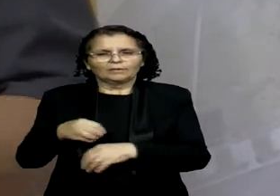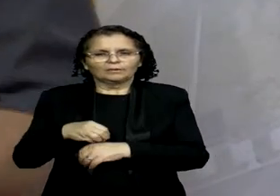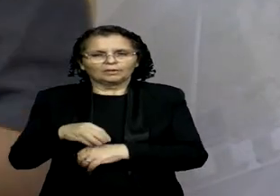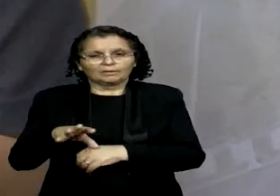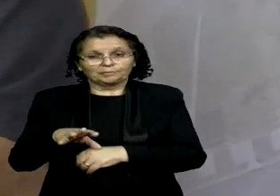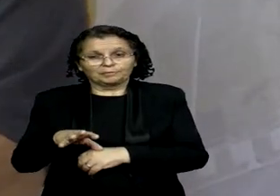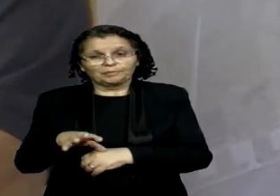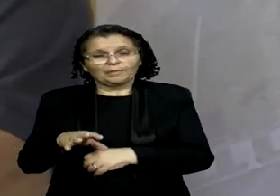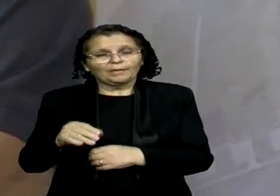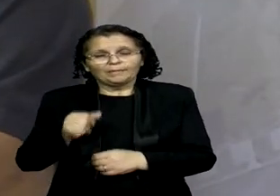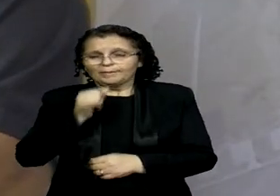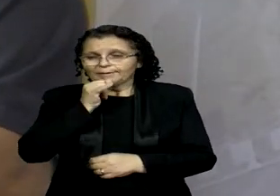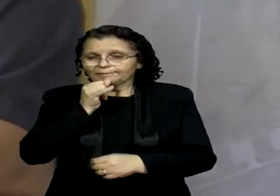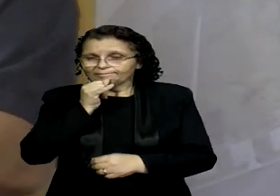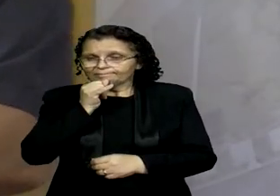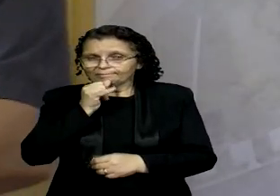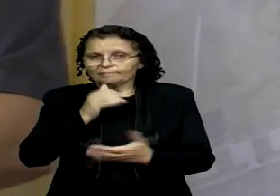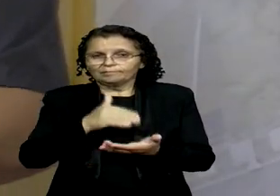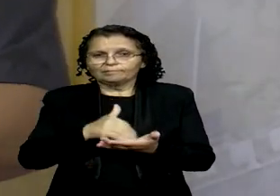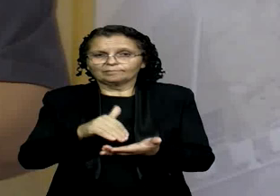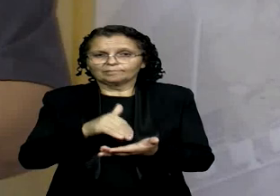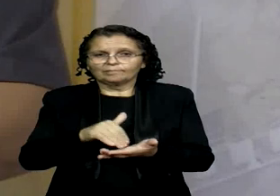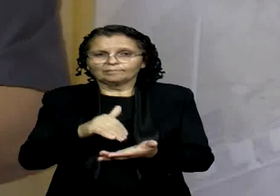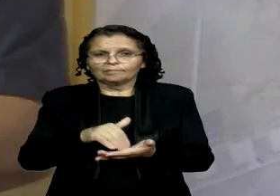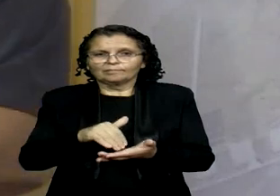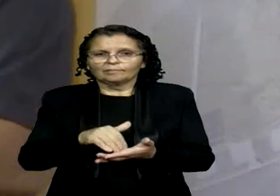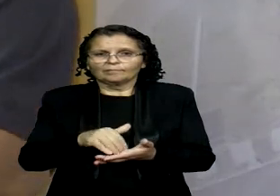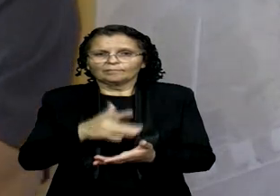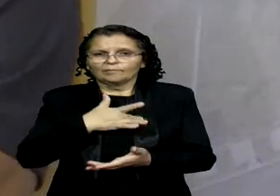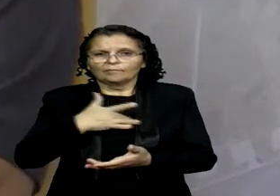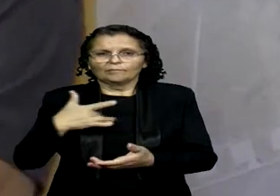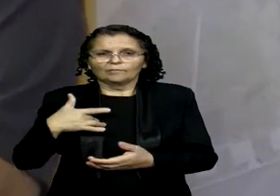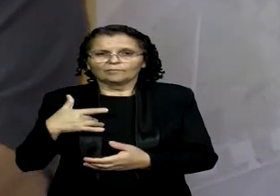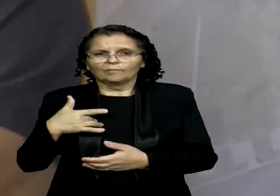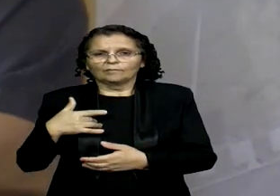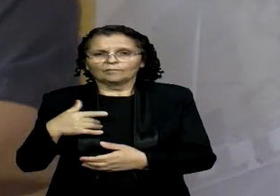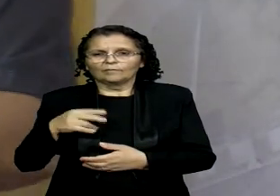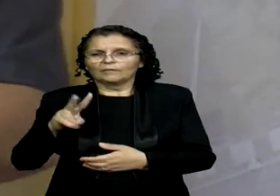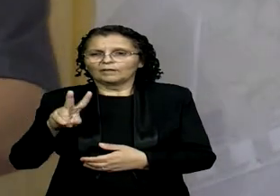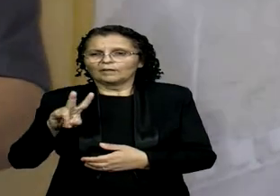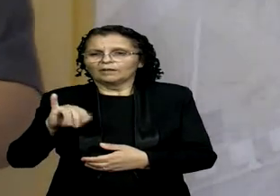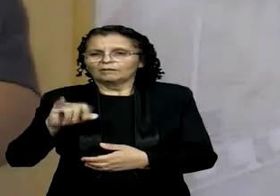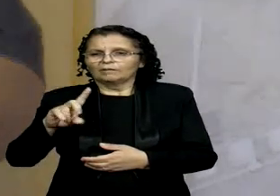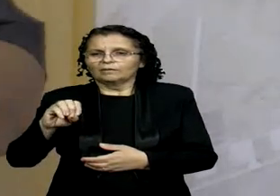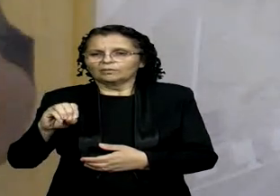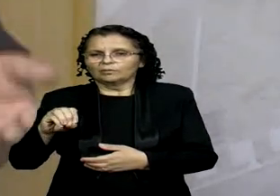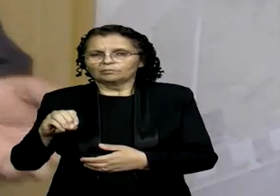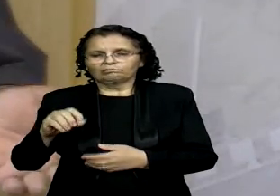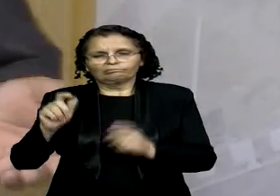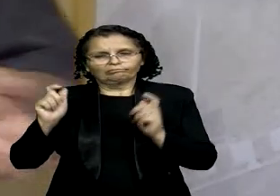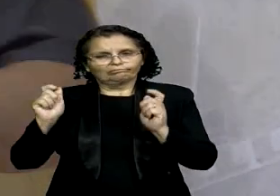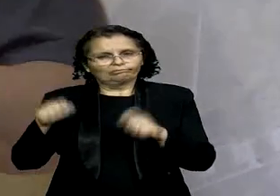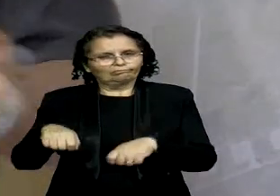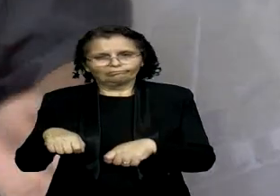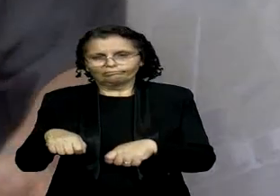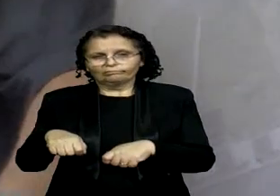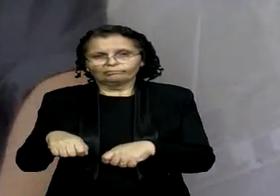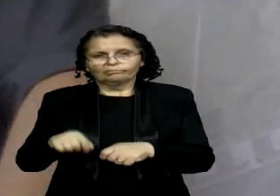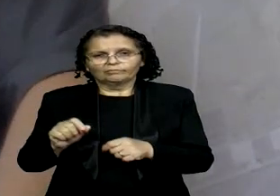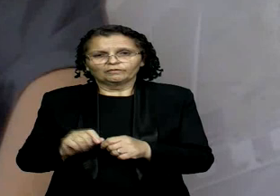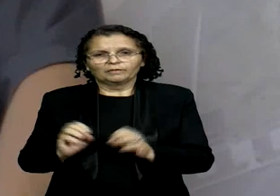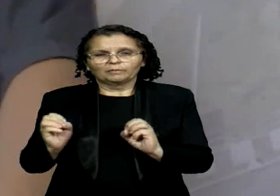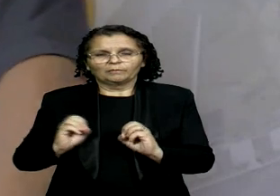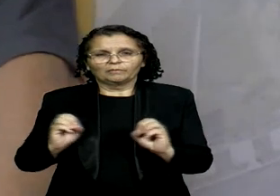mas, infelizmente, na época, o secretário da Saúde era o Vido, ele me respondeu, né, que não tinha condições, e não foi